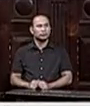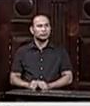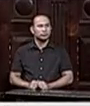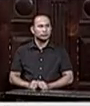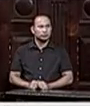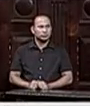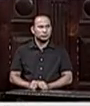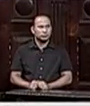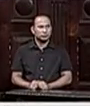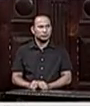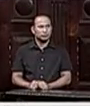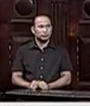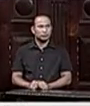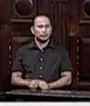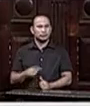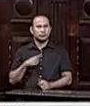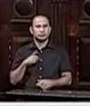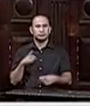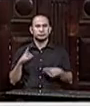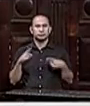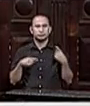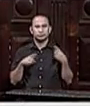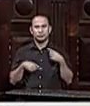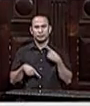desta contenda judicial,